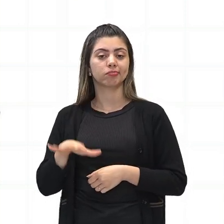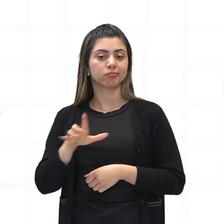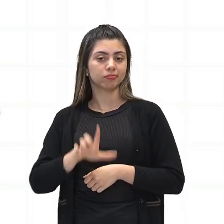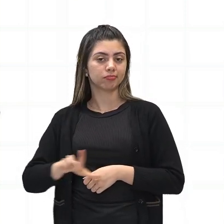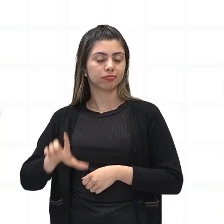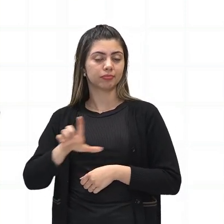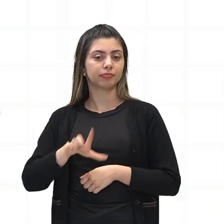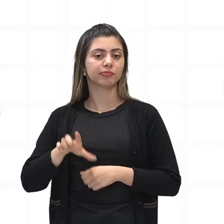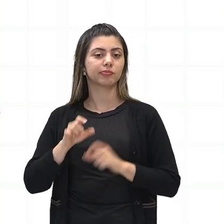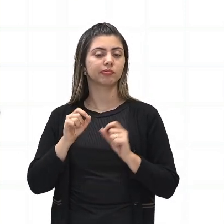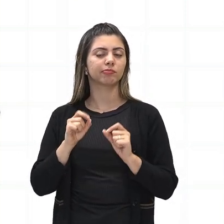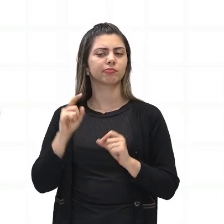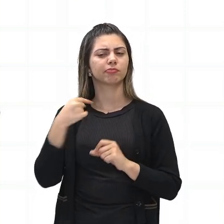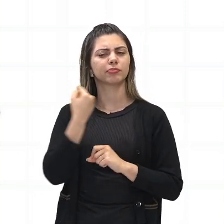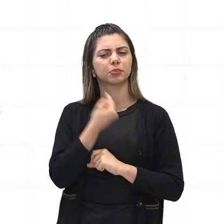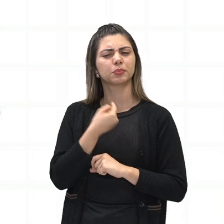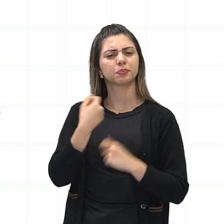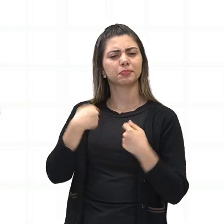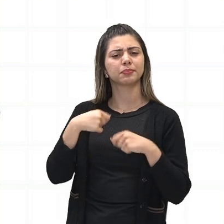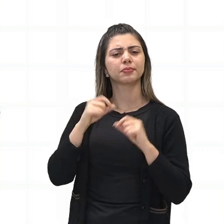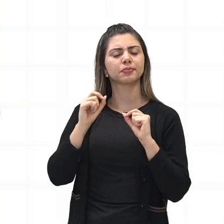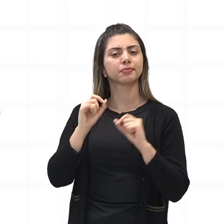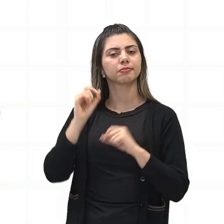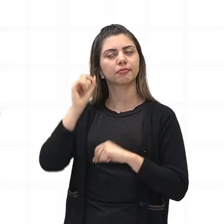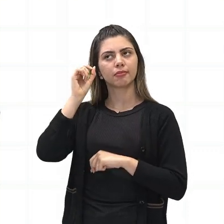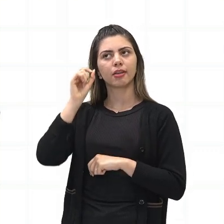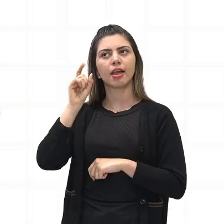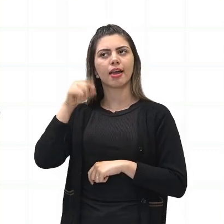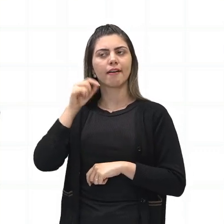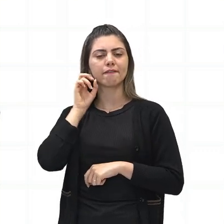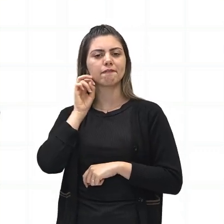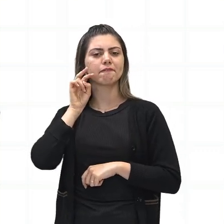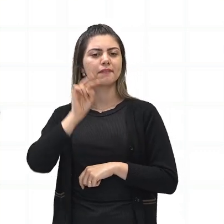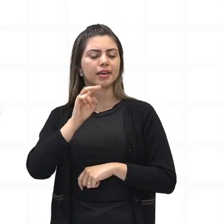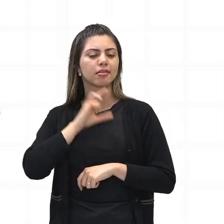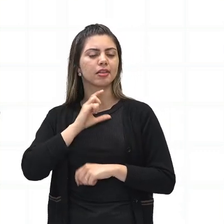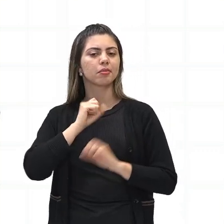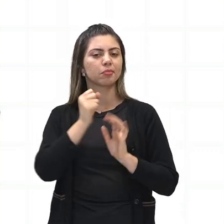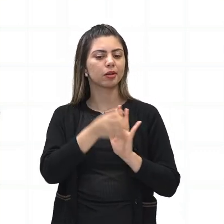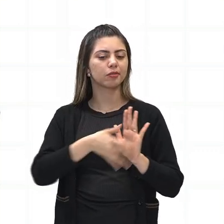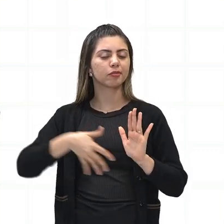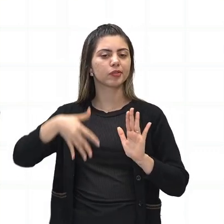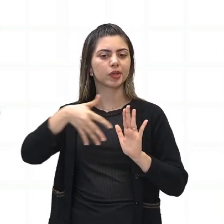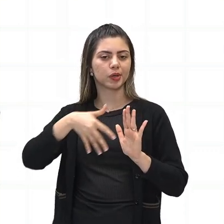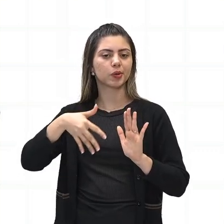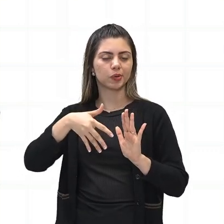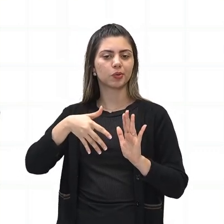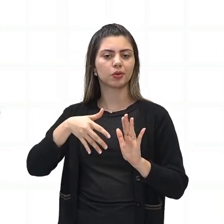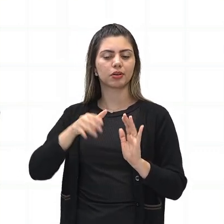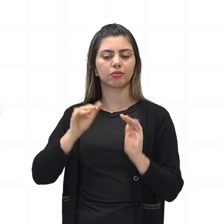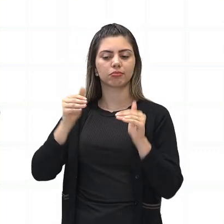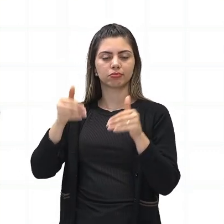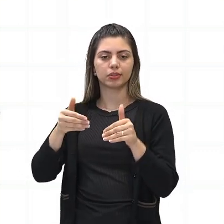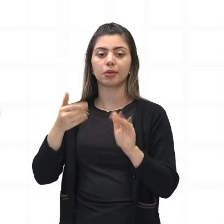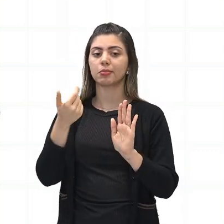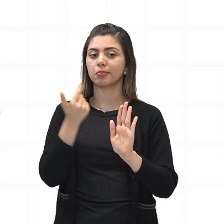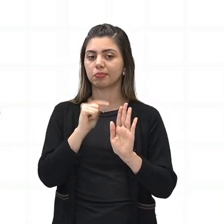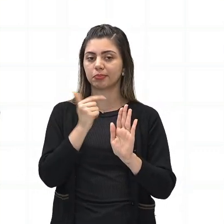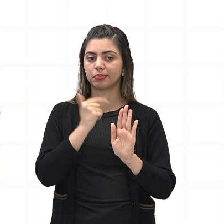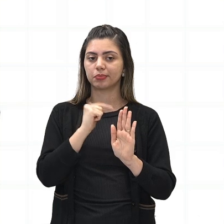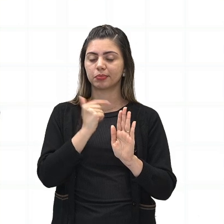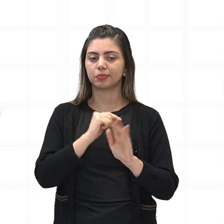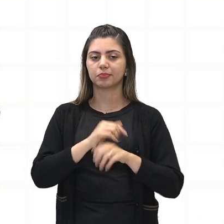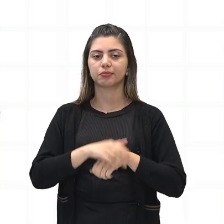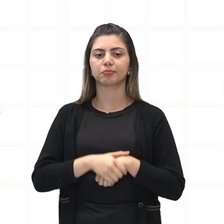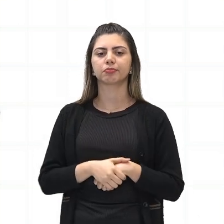tem-se então uma predominância da figura de pensamento chamado ironia.